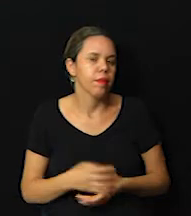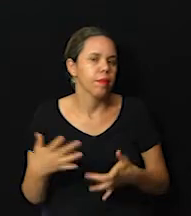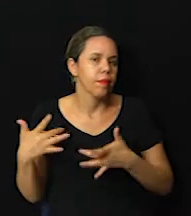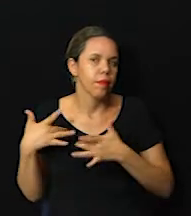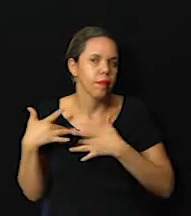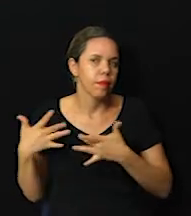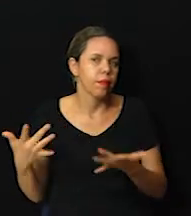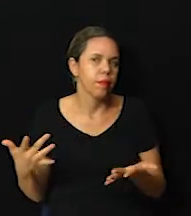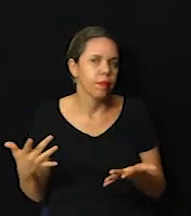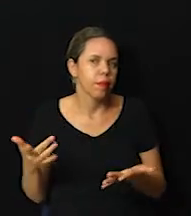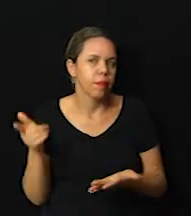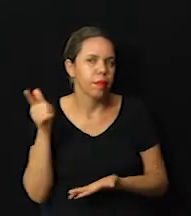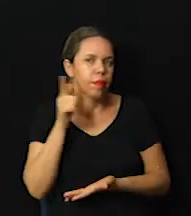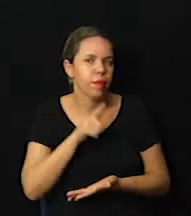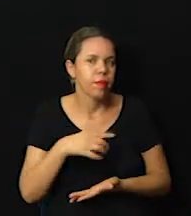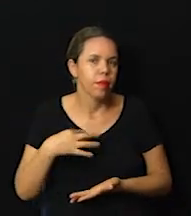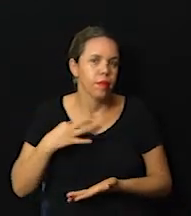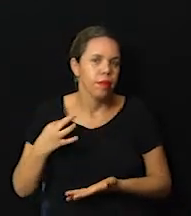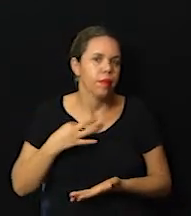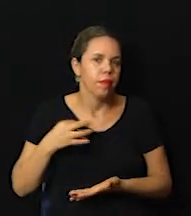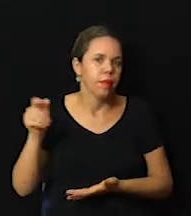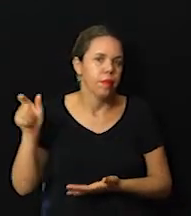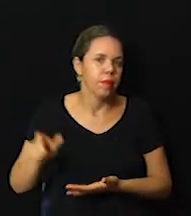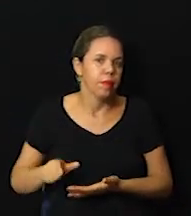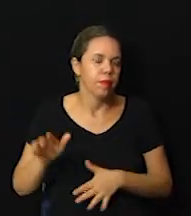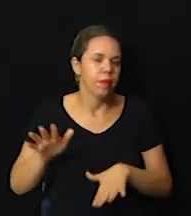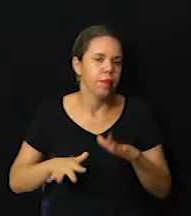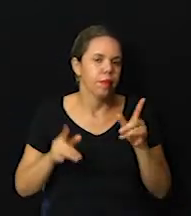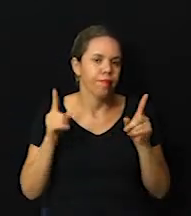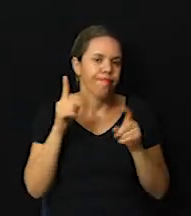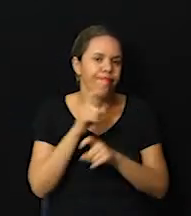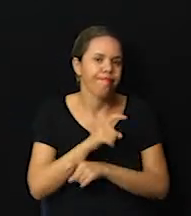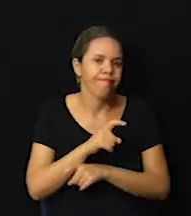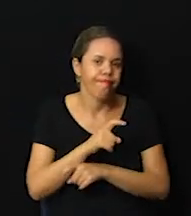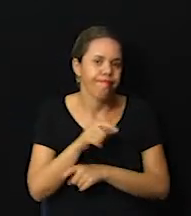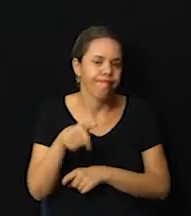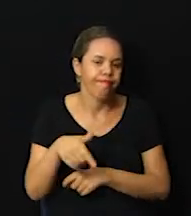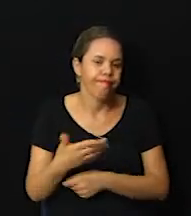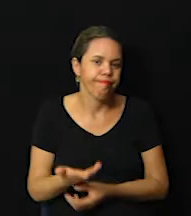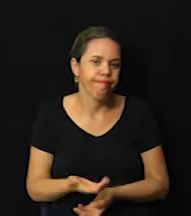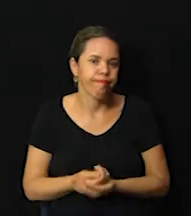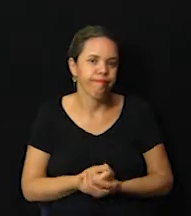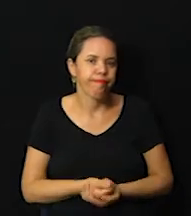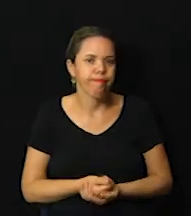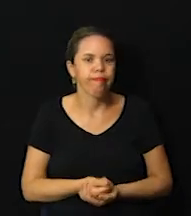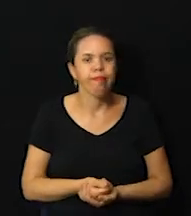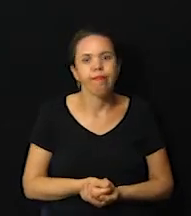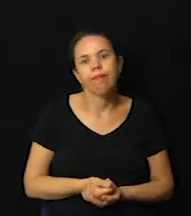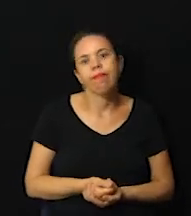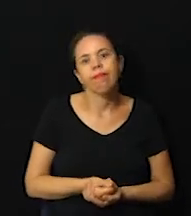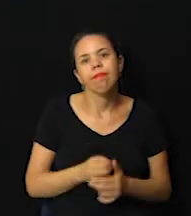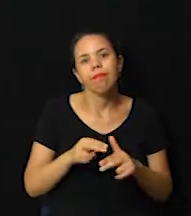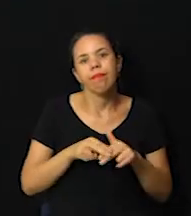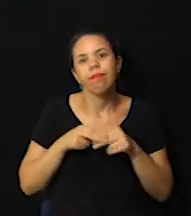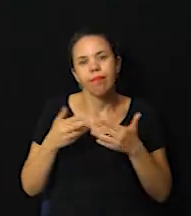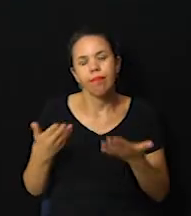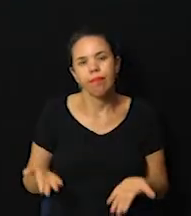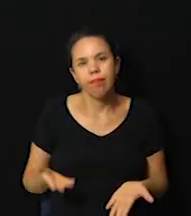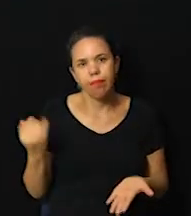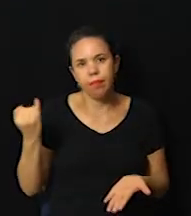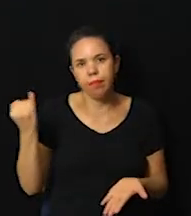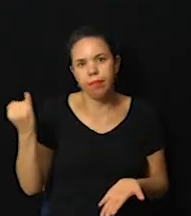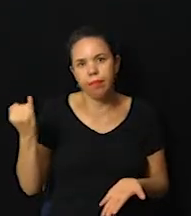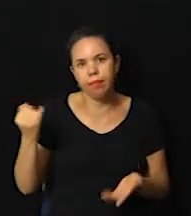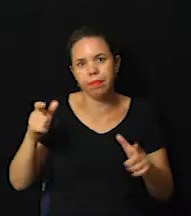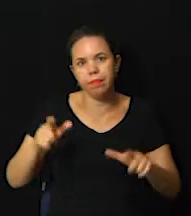doações, né, de conseguir voluntários, acaba sendo um pouco mais difícil para a gente também. Por isso que é